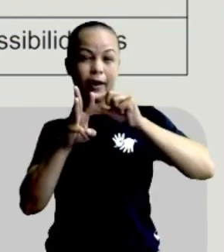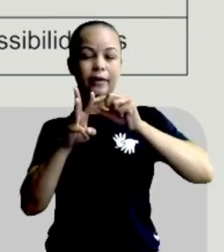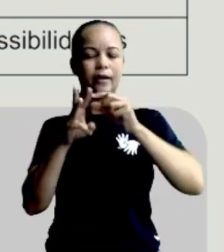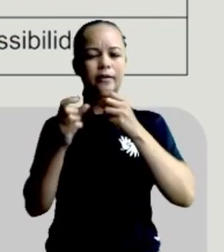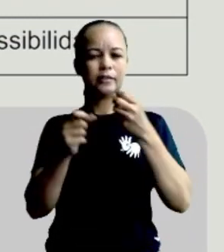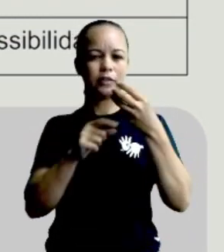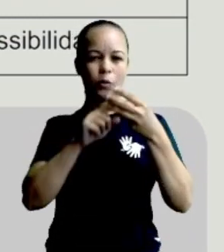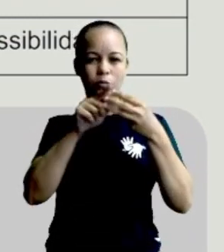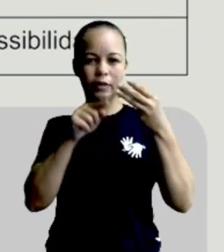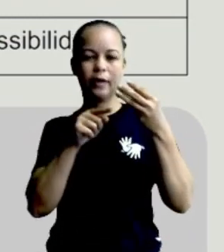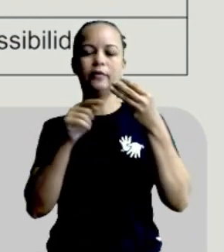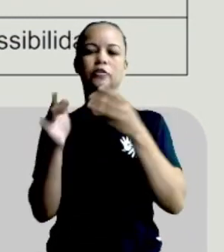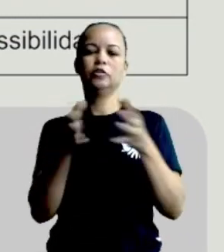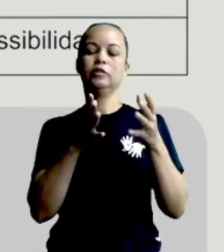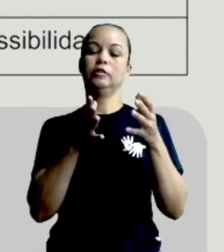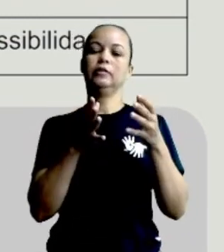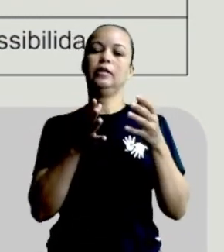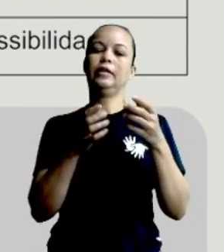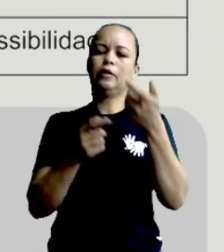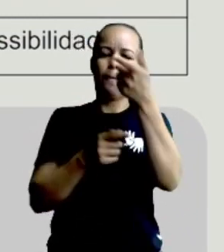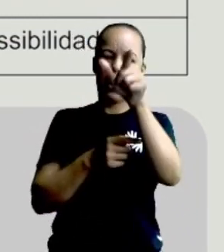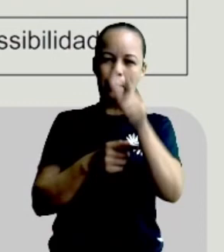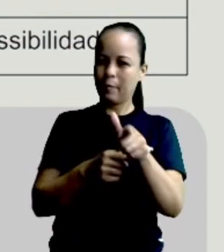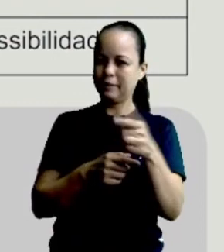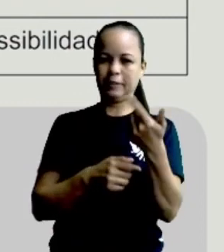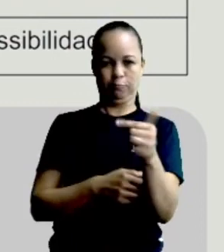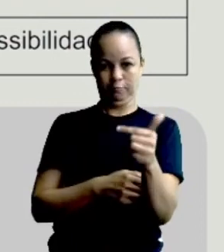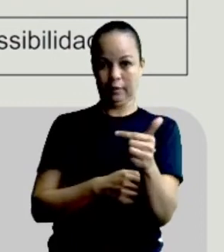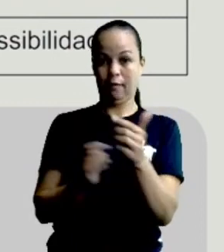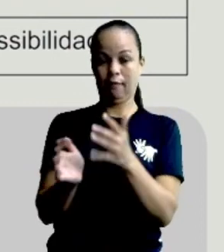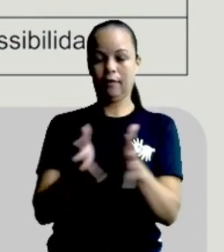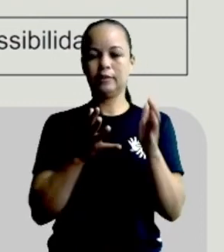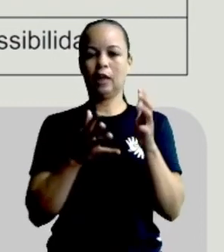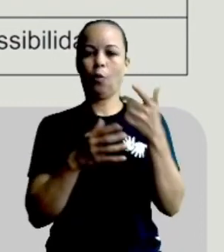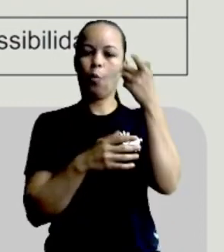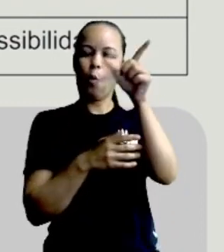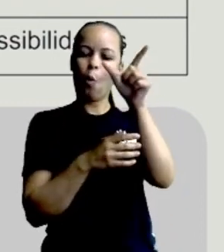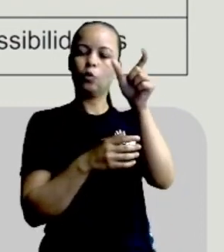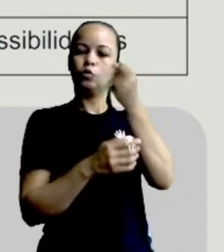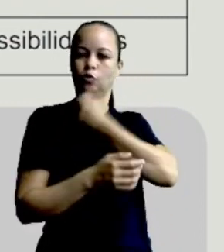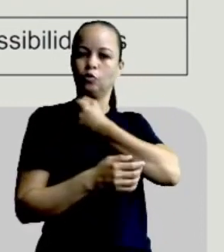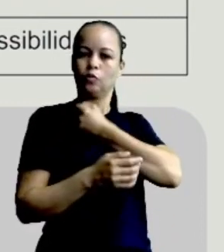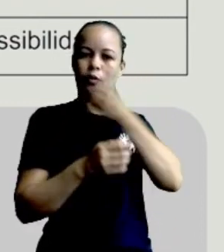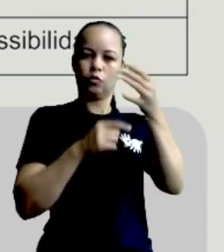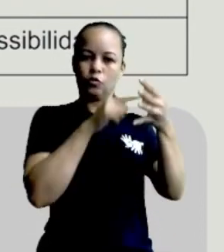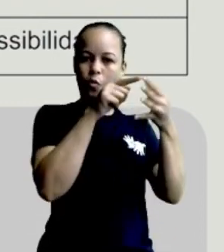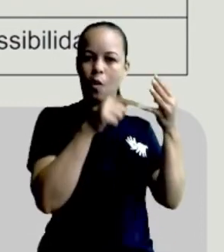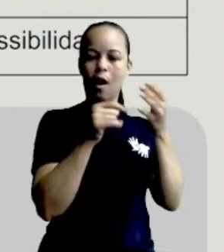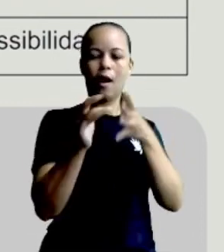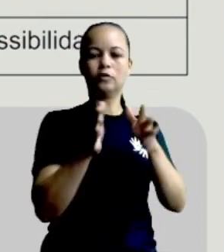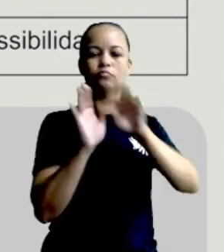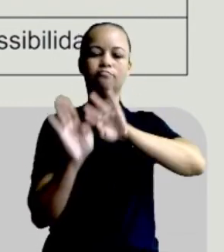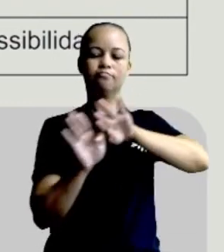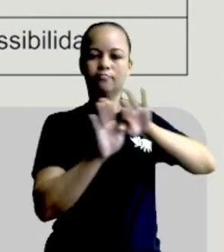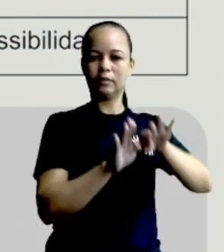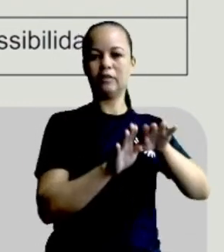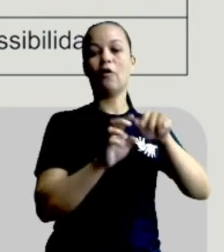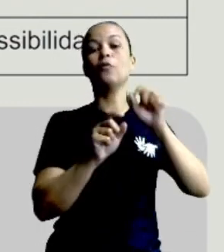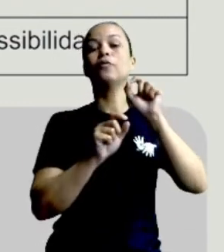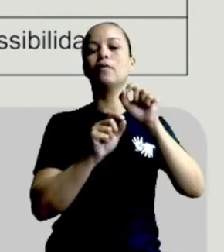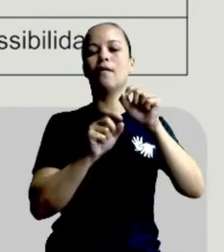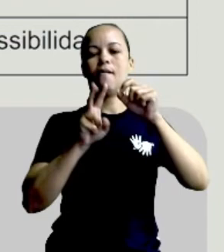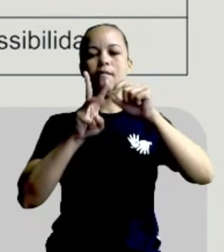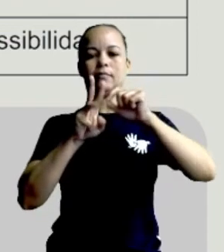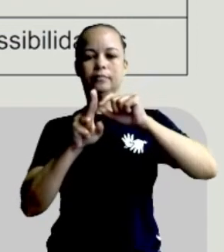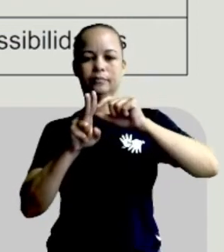ser representados lá, e é sem repetição, os outros que sobram, os 4 que sobram, vão para a dezena.